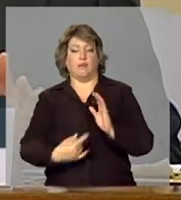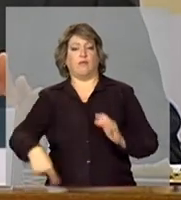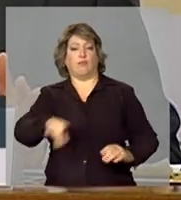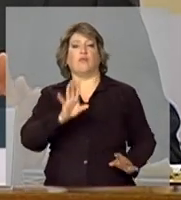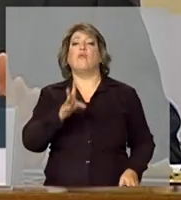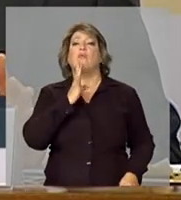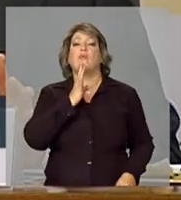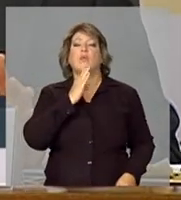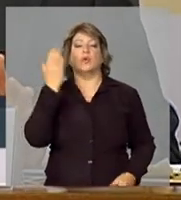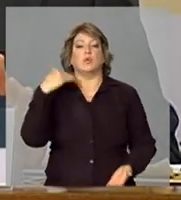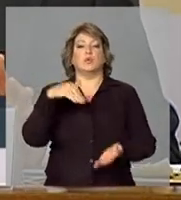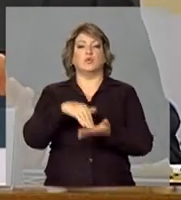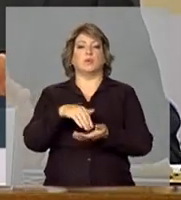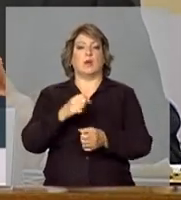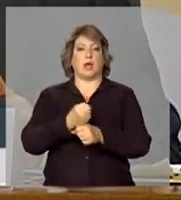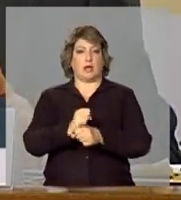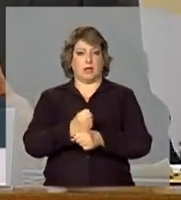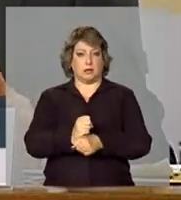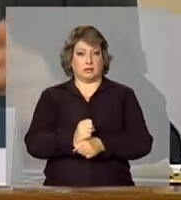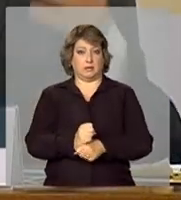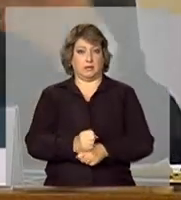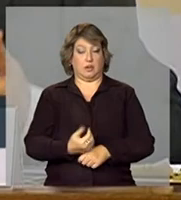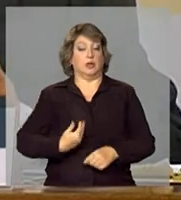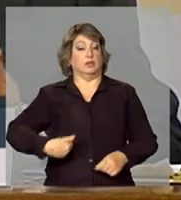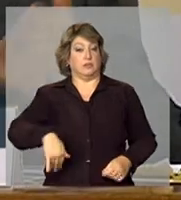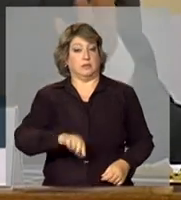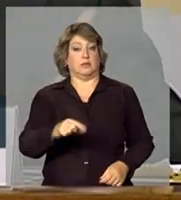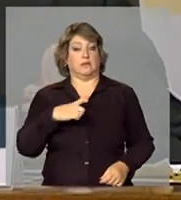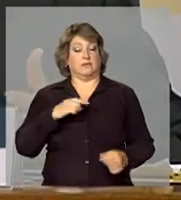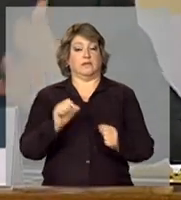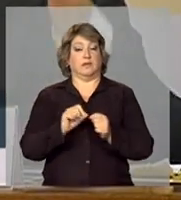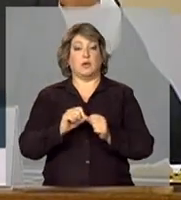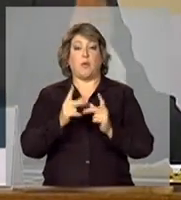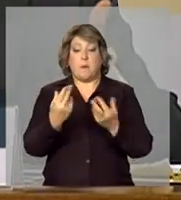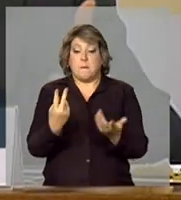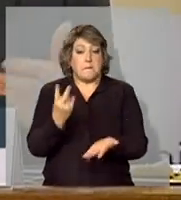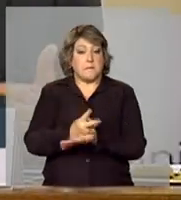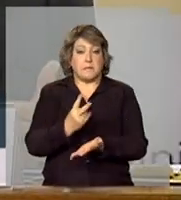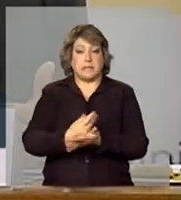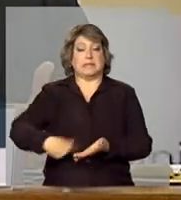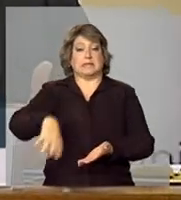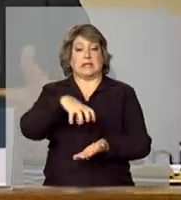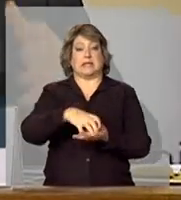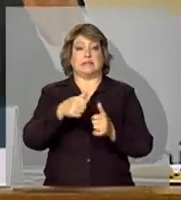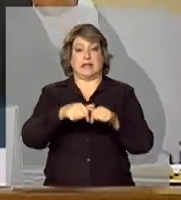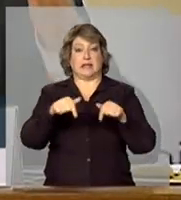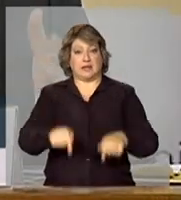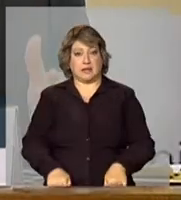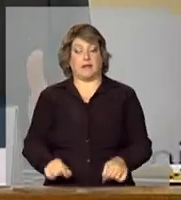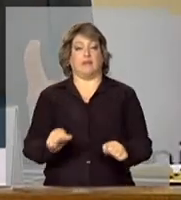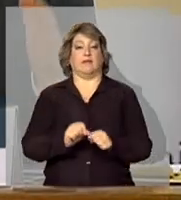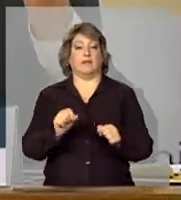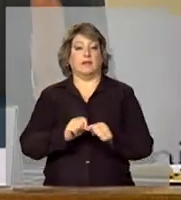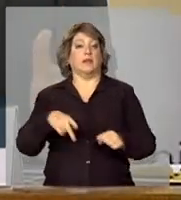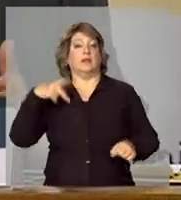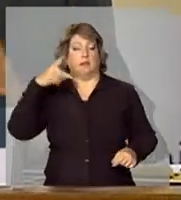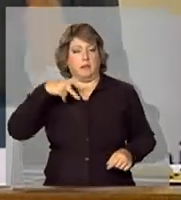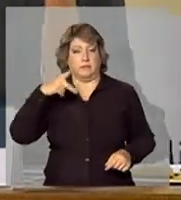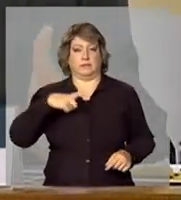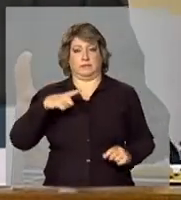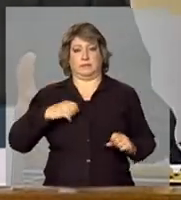nos últimos anos estão fazendo exatamente o que fazemos é a mesma equipe que está aqui fazendo a mesma política a política